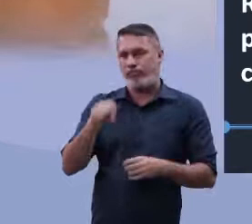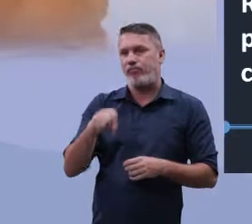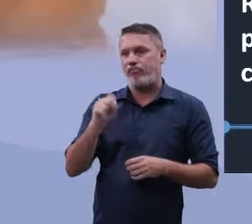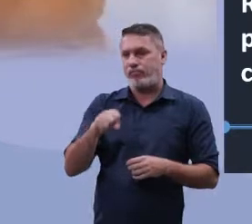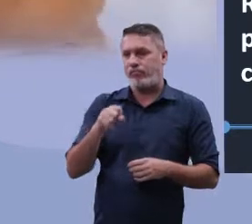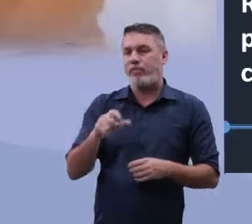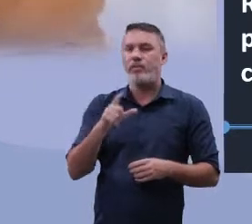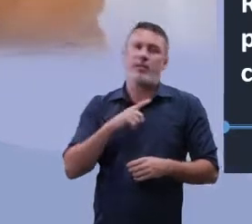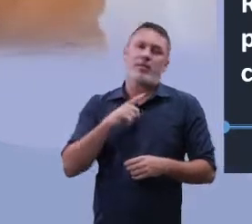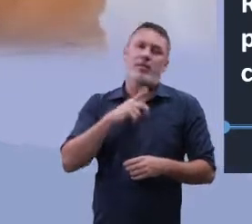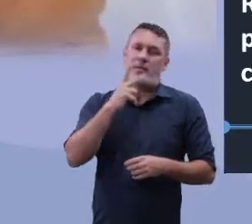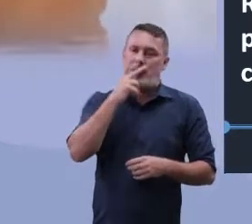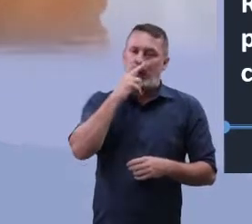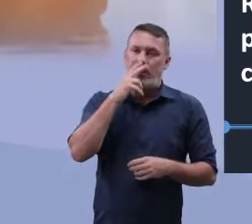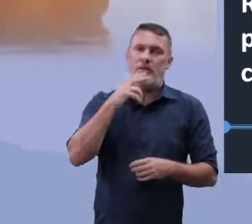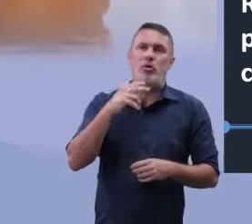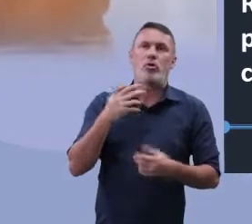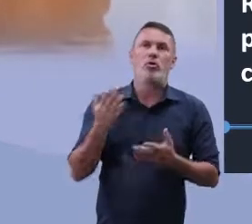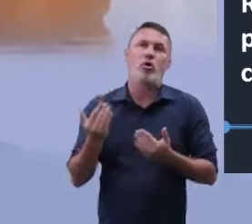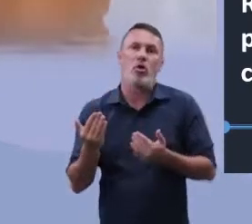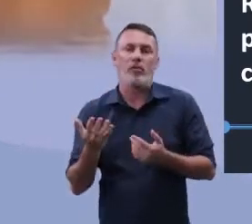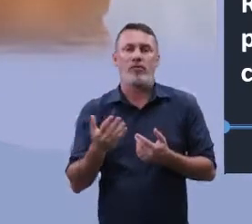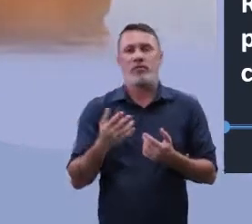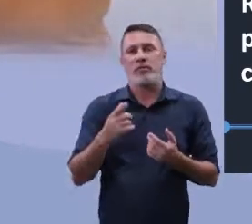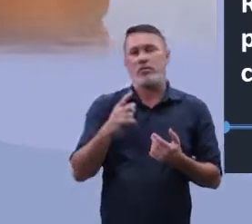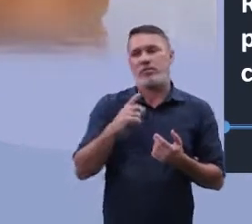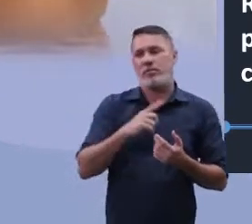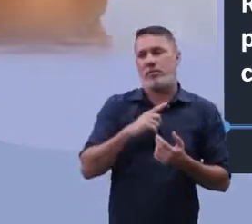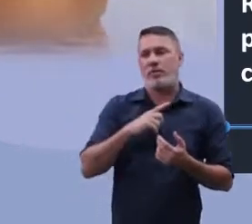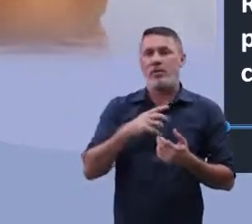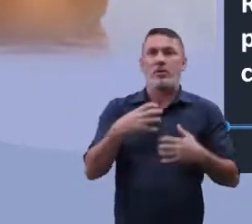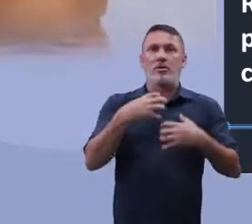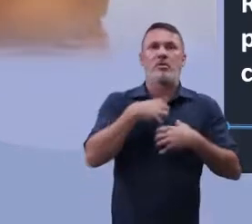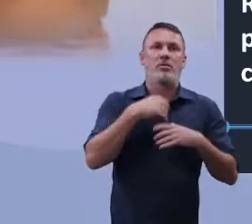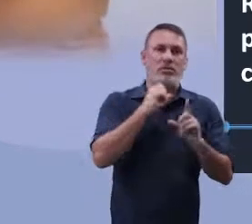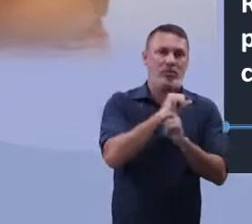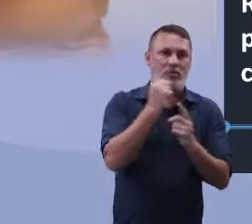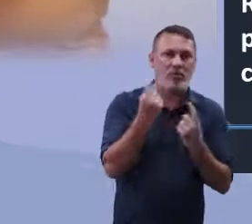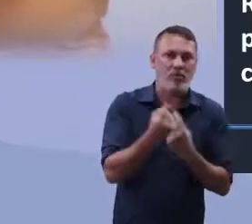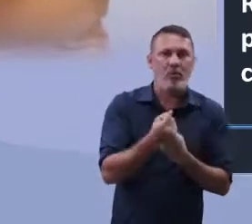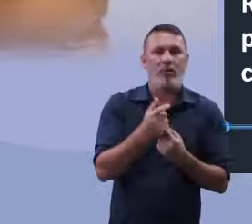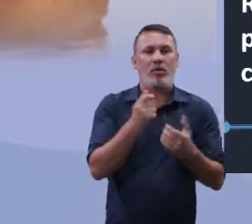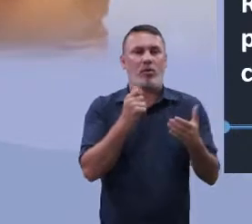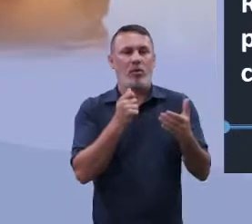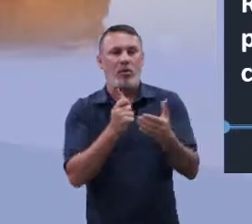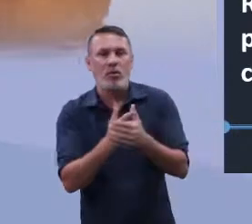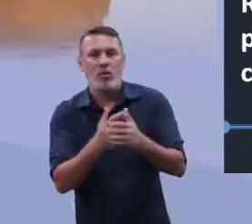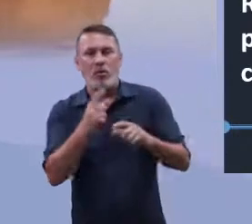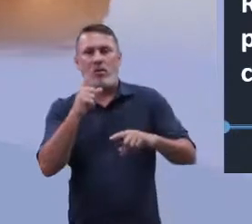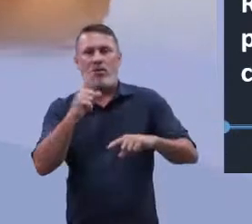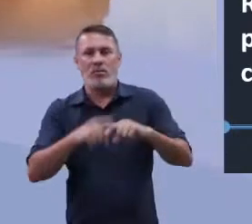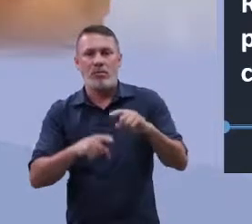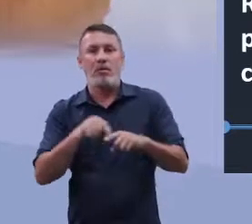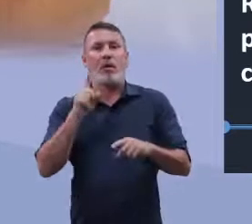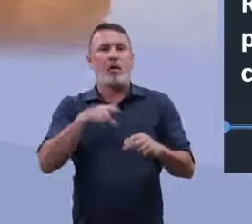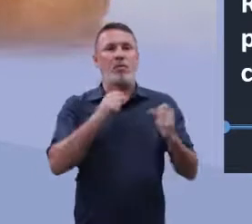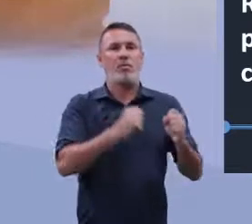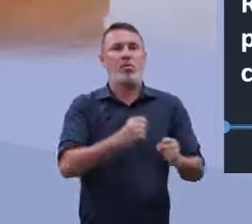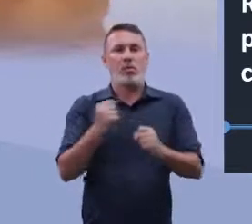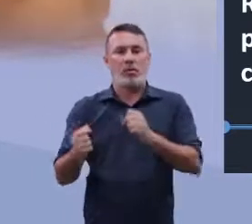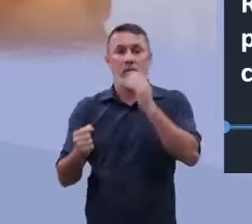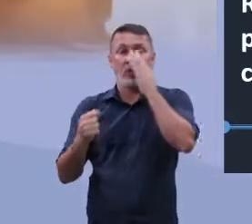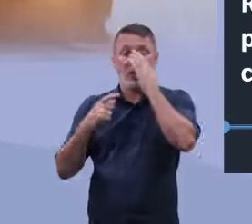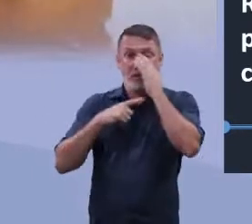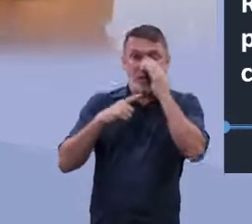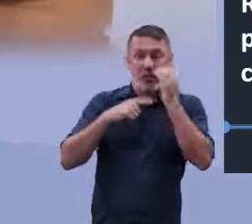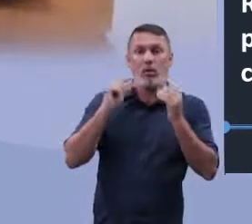né? Aquela ideia do mais jovem, daquele reconhecimento e pertencimento social. Consumir é ter poder,